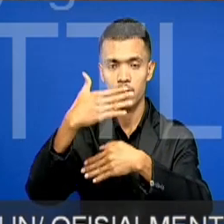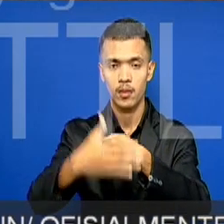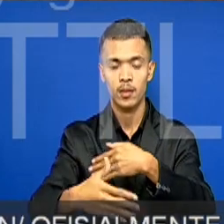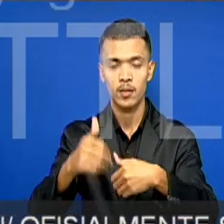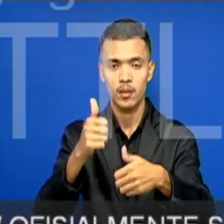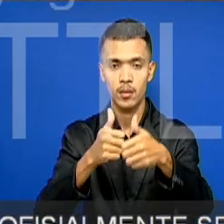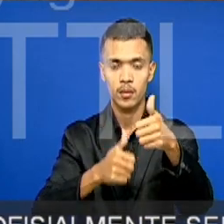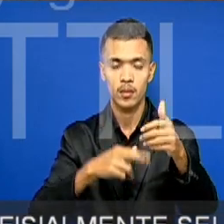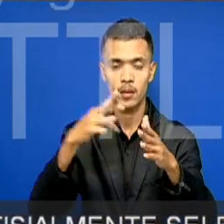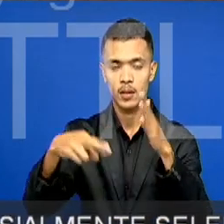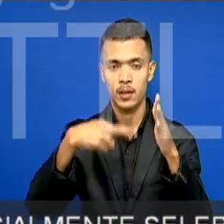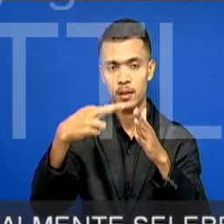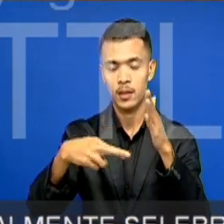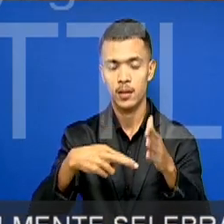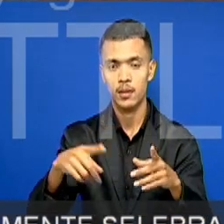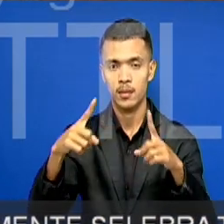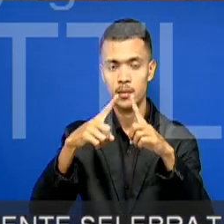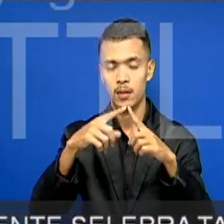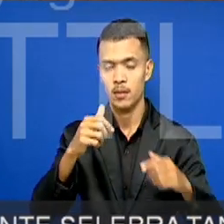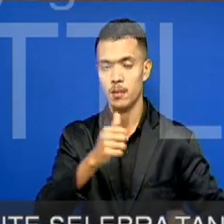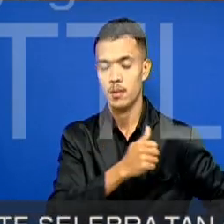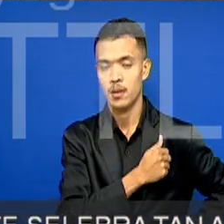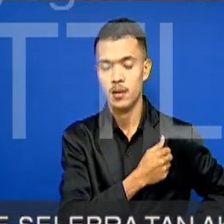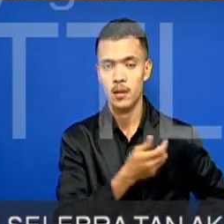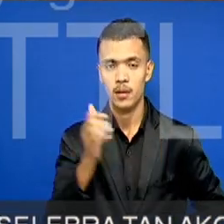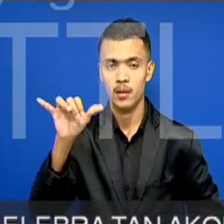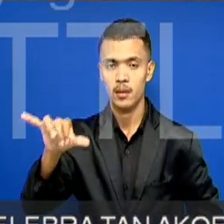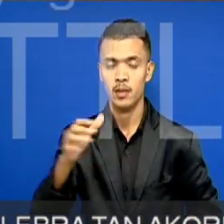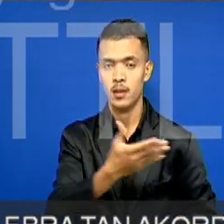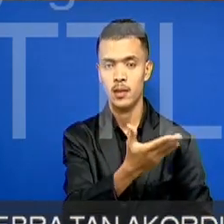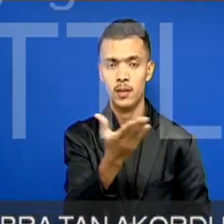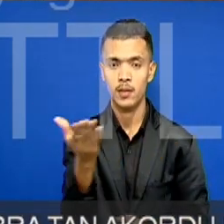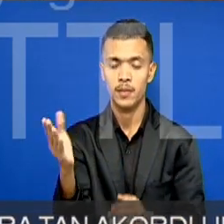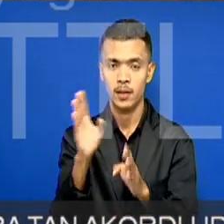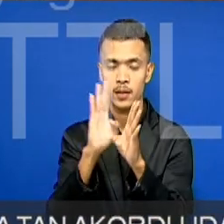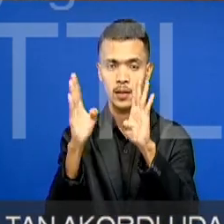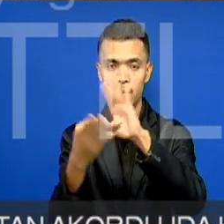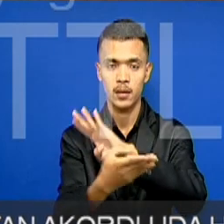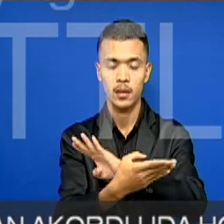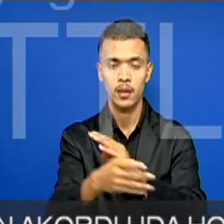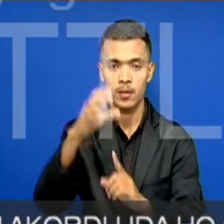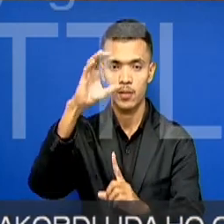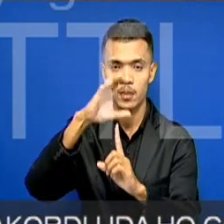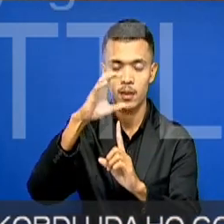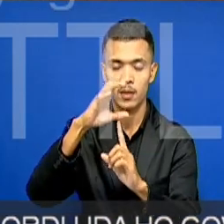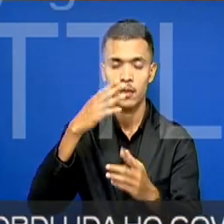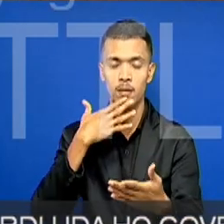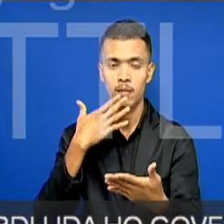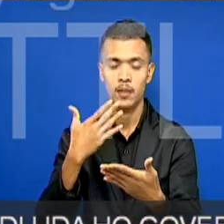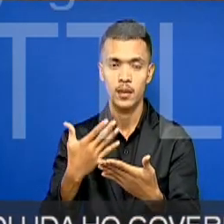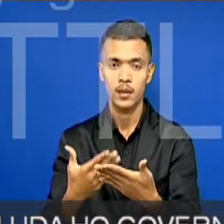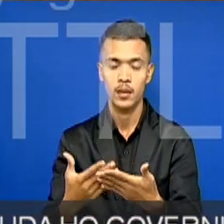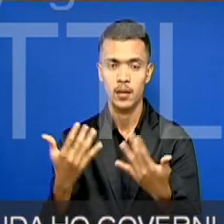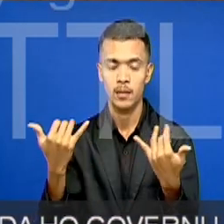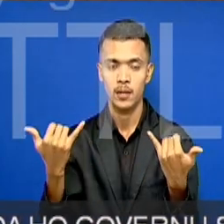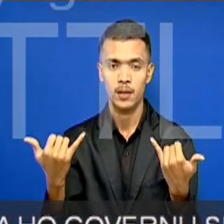e está com o Sira militar Sira. E está com o Sira, se saem comandantes, IDTT verdadeiros e presentes